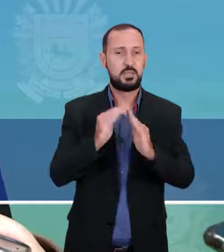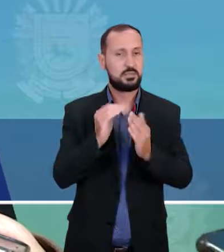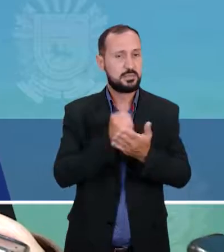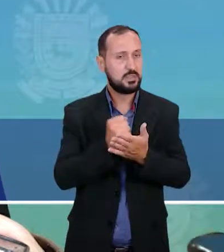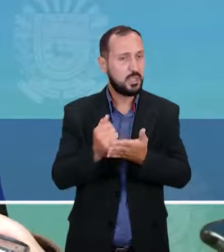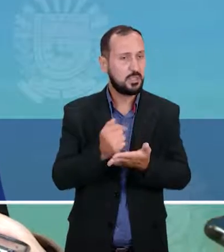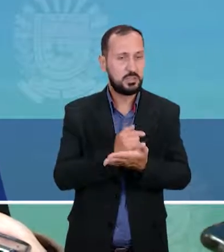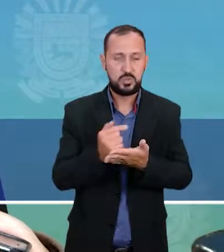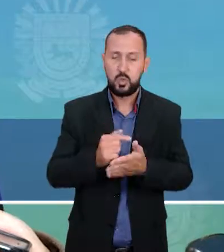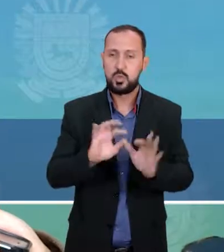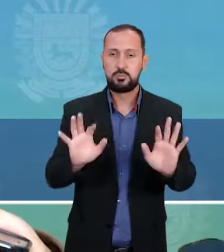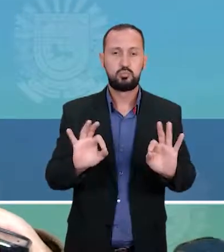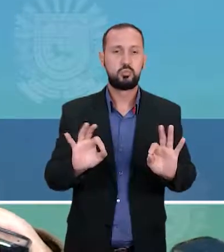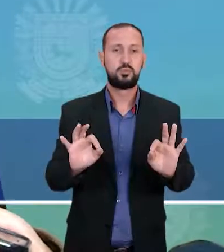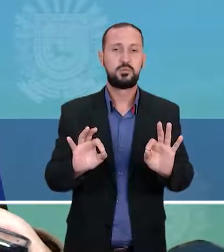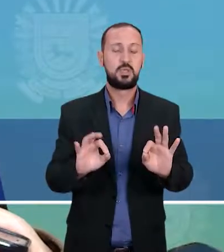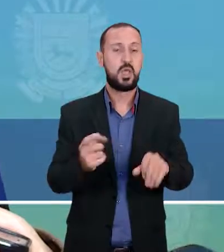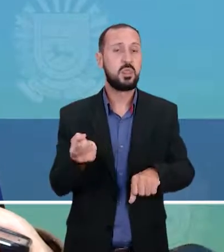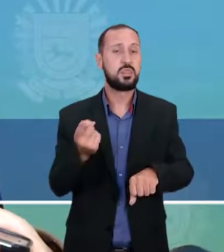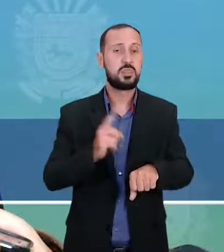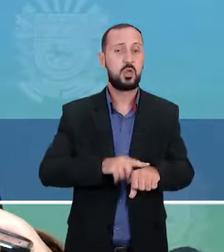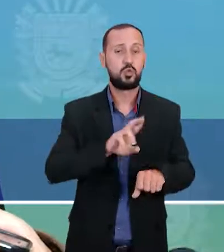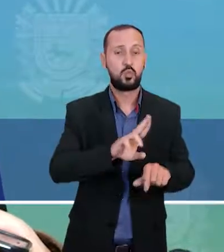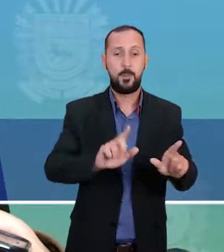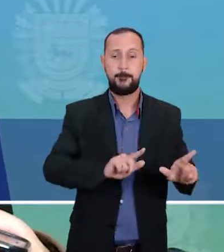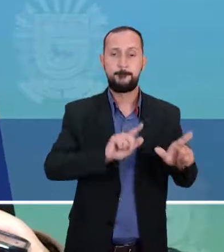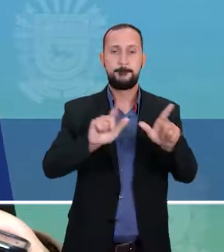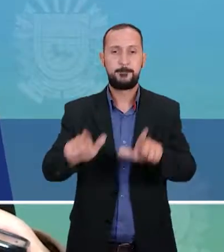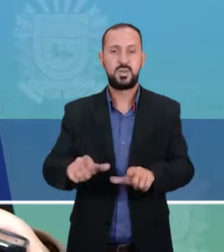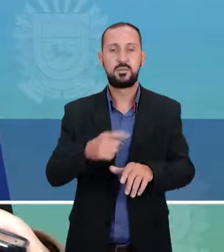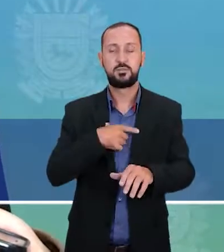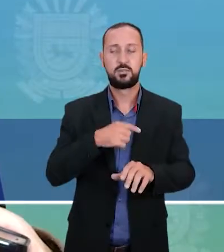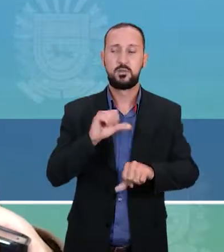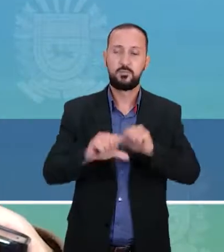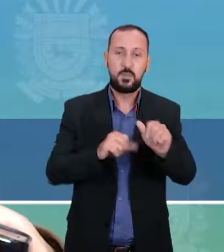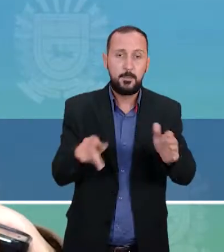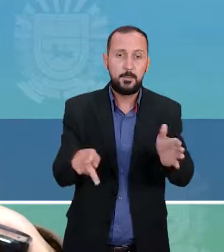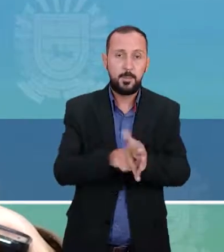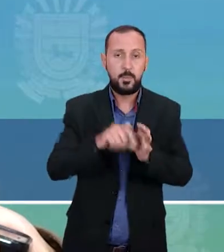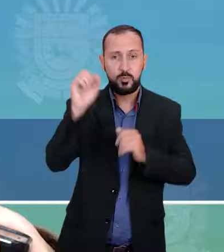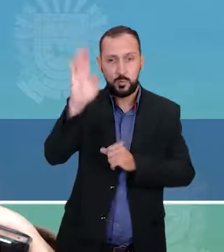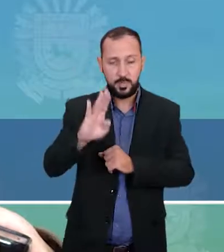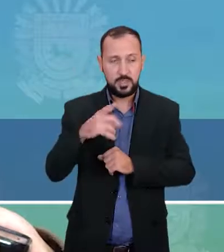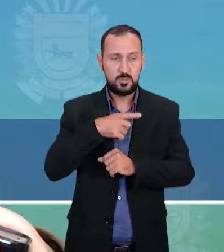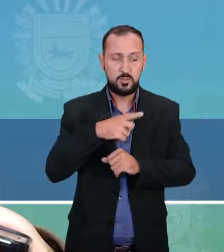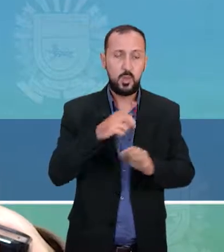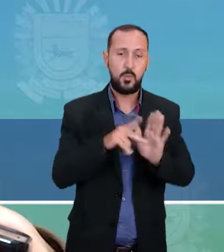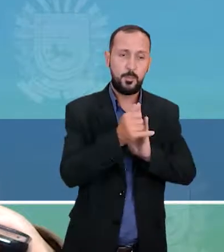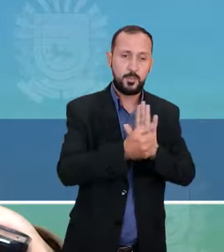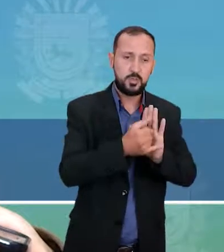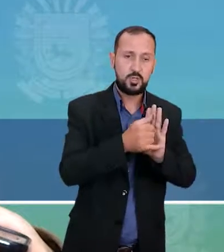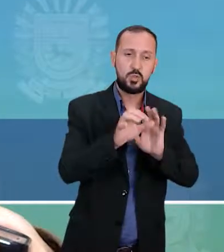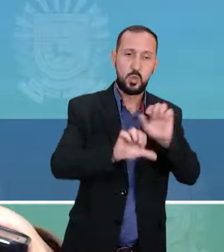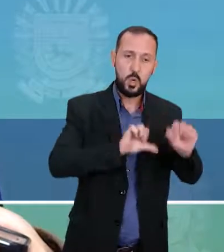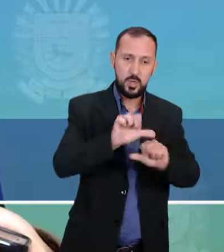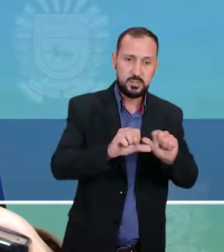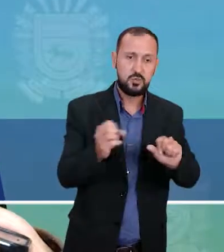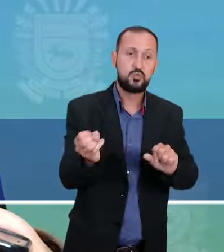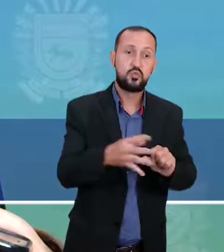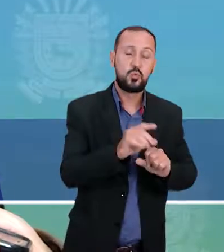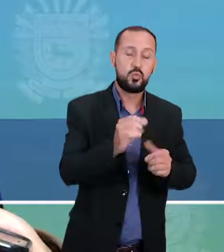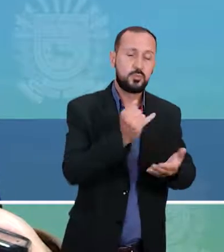ou Estado, vai ser colocado imediatamente. Então existe um programa de regularização do Brasil, mas tem um programa de regularização